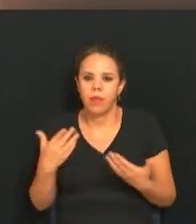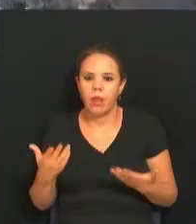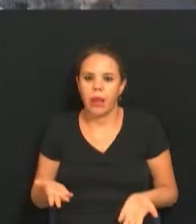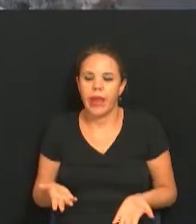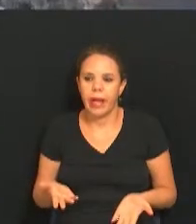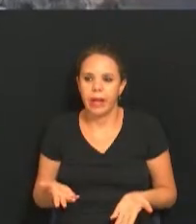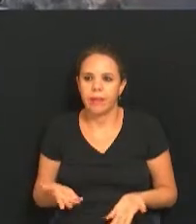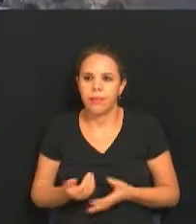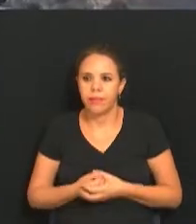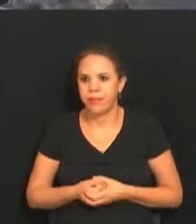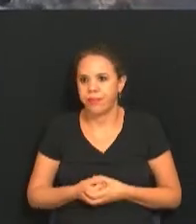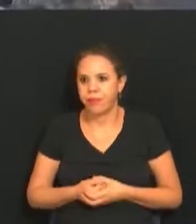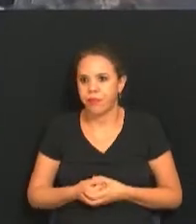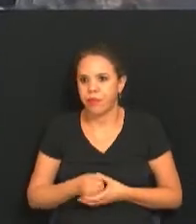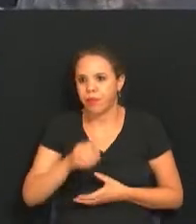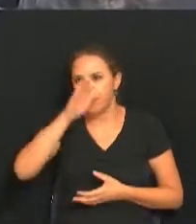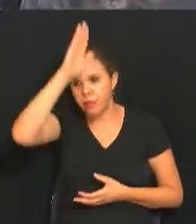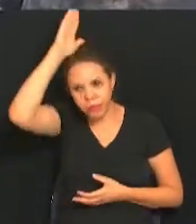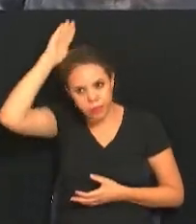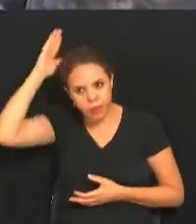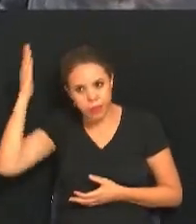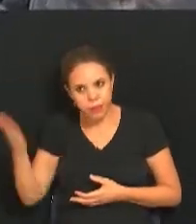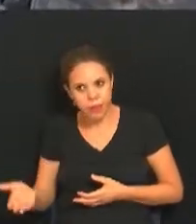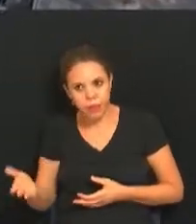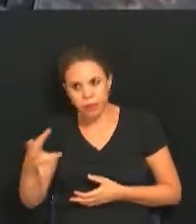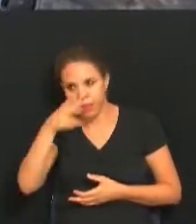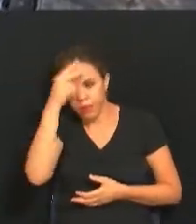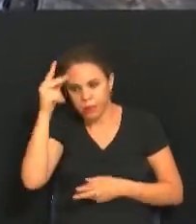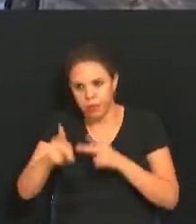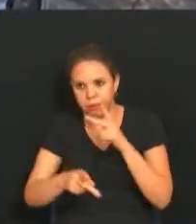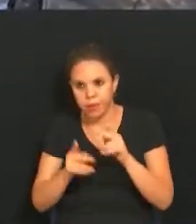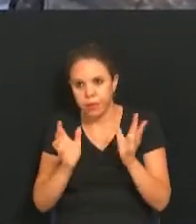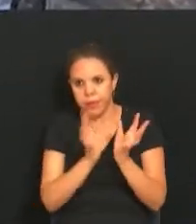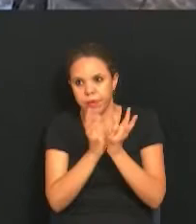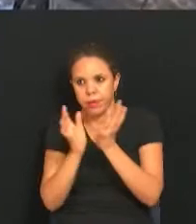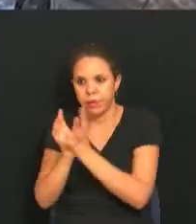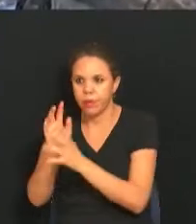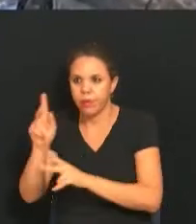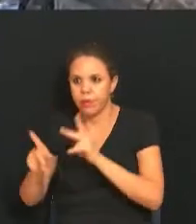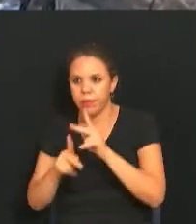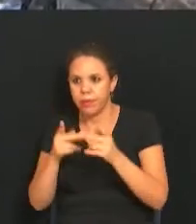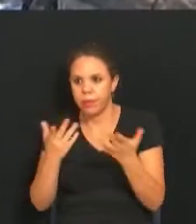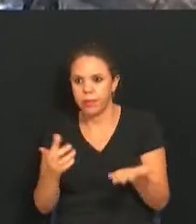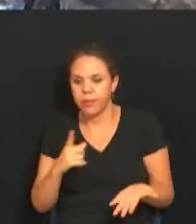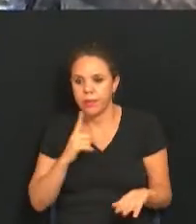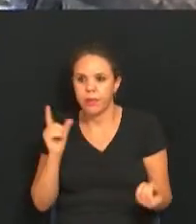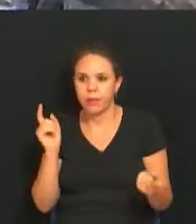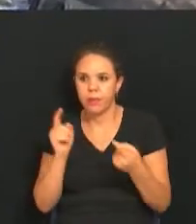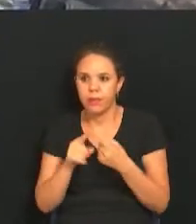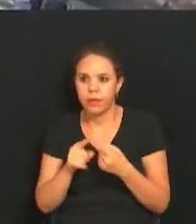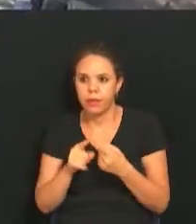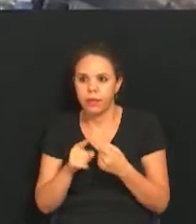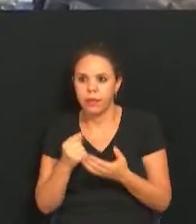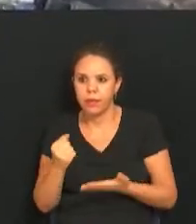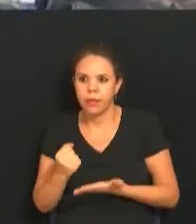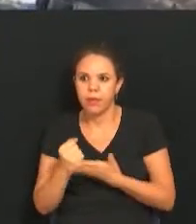guia. As brigadas de incêndios populares são grupos de pessoas que têm o objetivo de ajudar no combate a